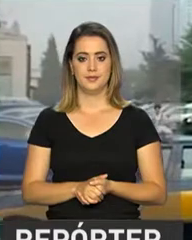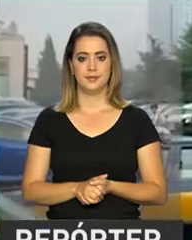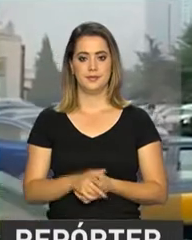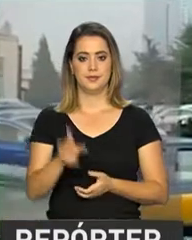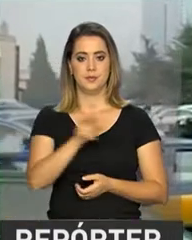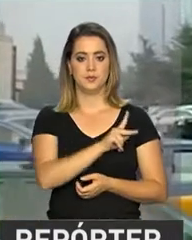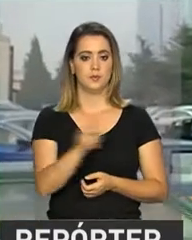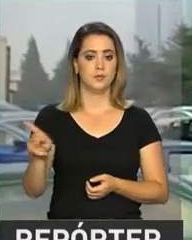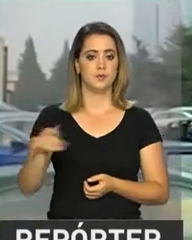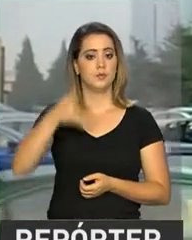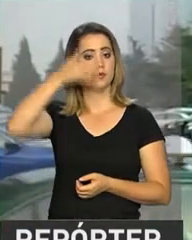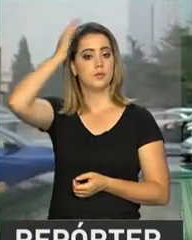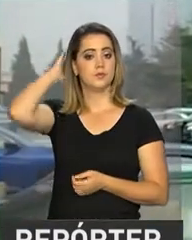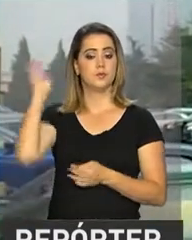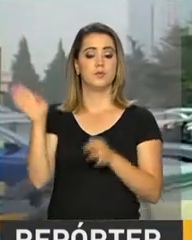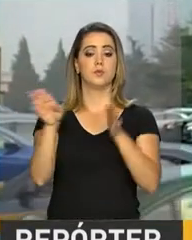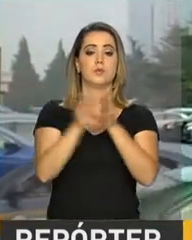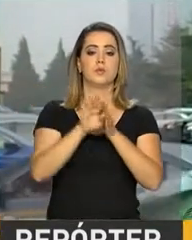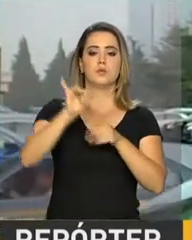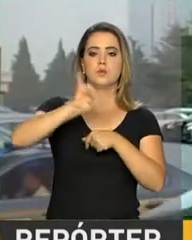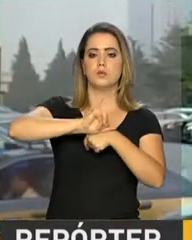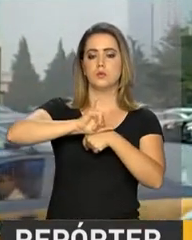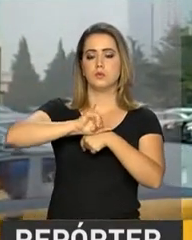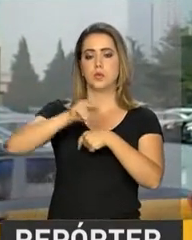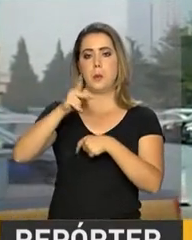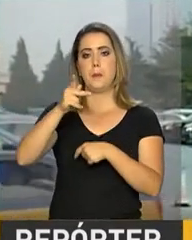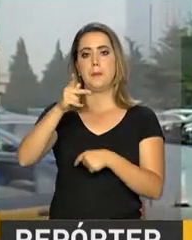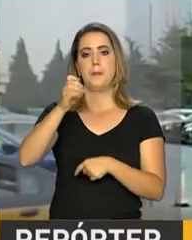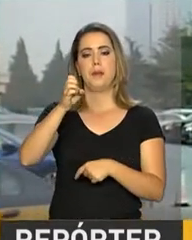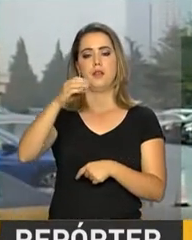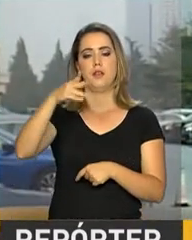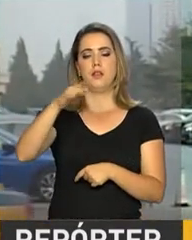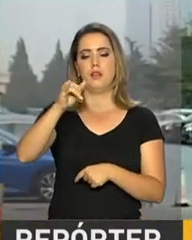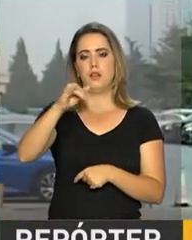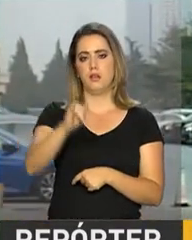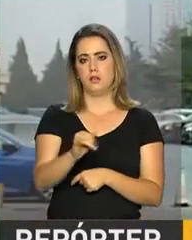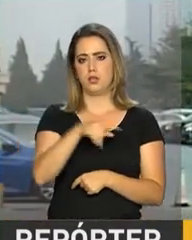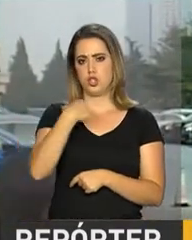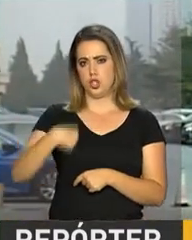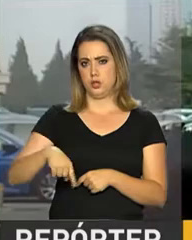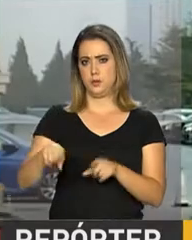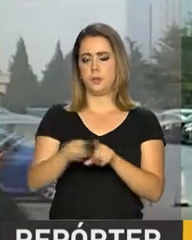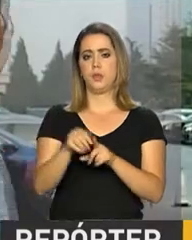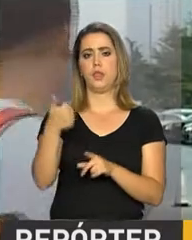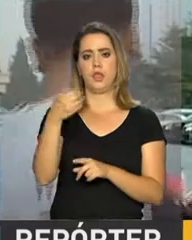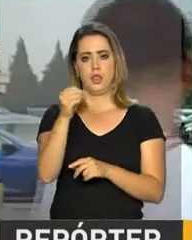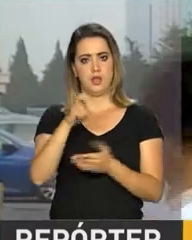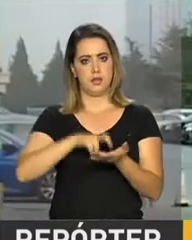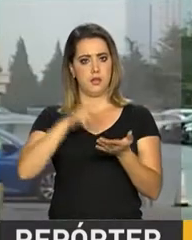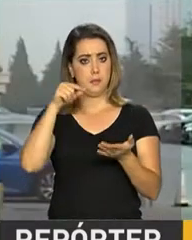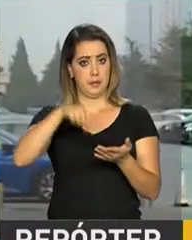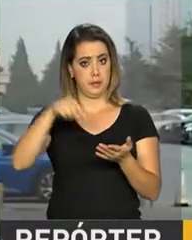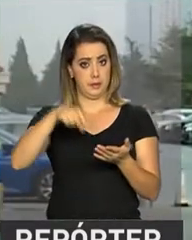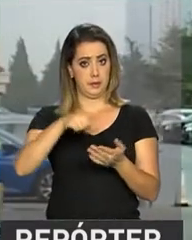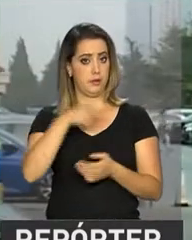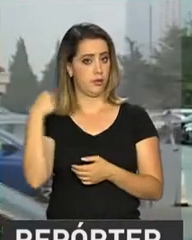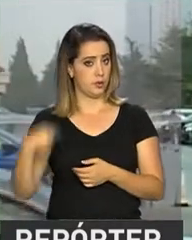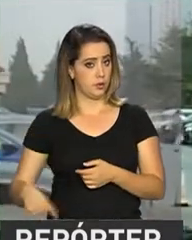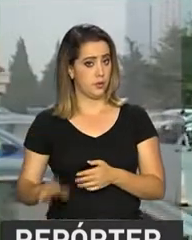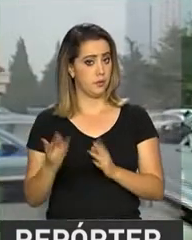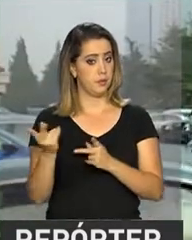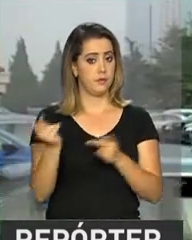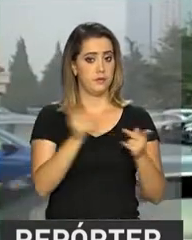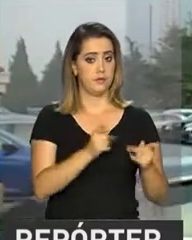O presidente Michel Temer chegou a Pequim por volta das 10 horas da manhã desta quinta-feira, pelo horário local, para uma